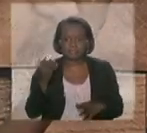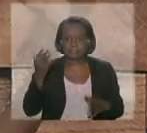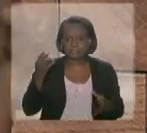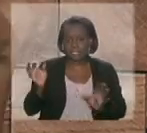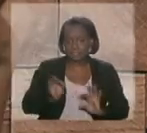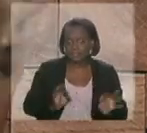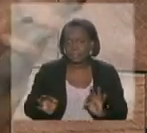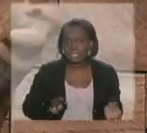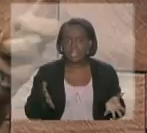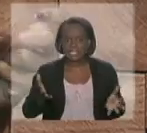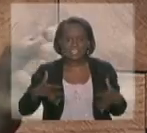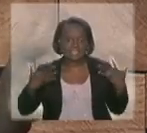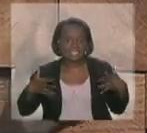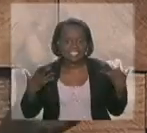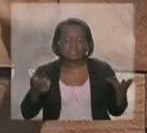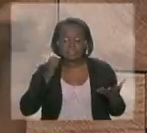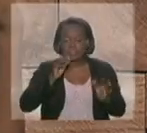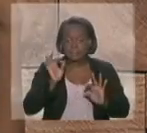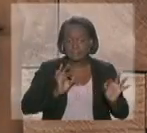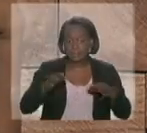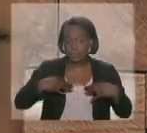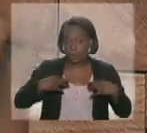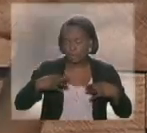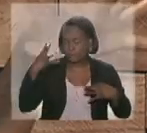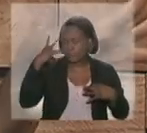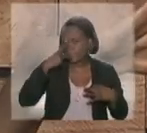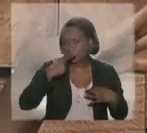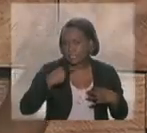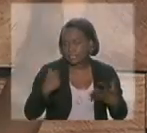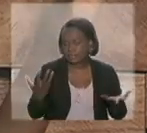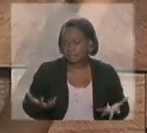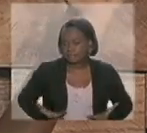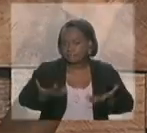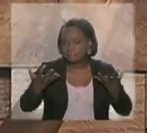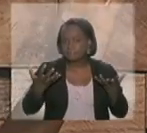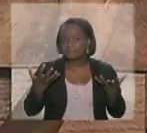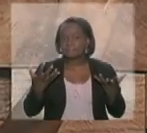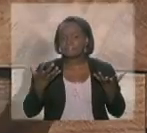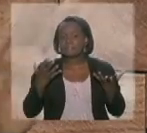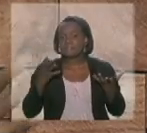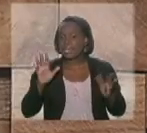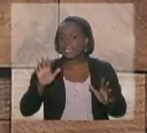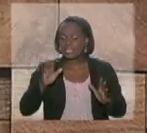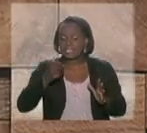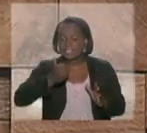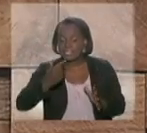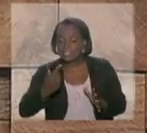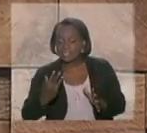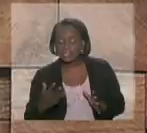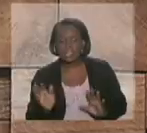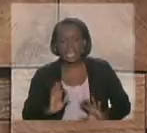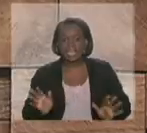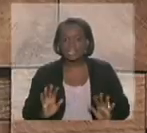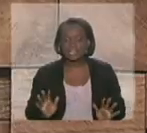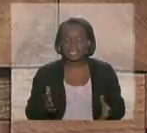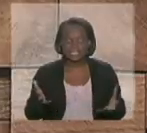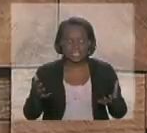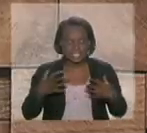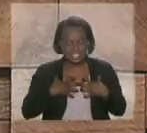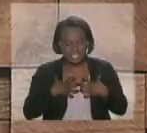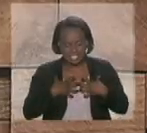aquela coisa toda e tal toda empolgada a mamãe fez uma roupa linda não fiquei nem entre as finalistas